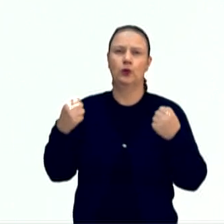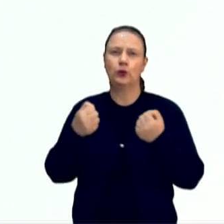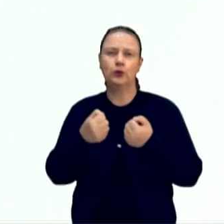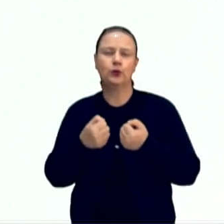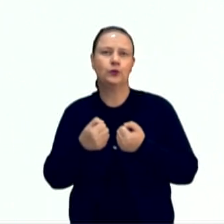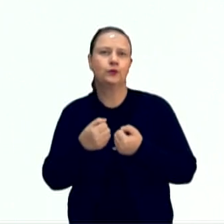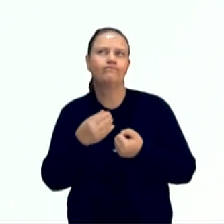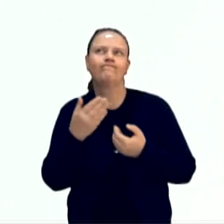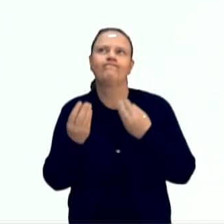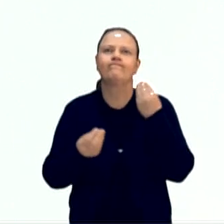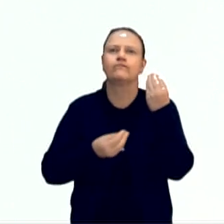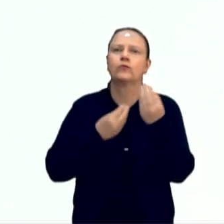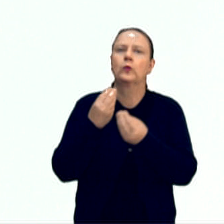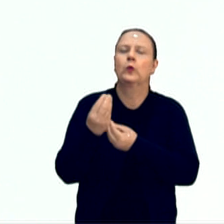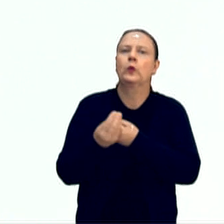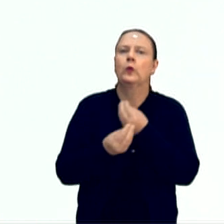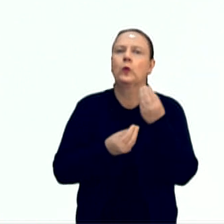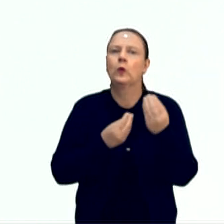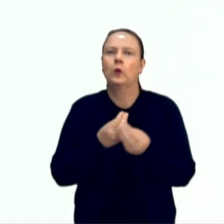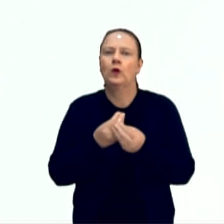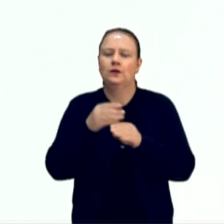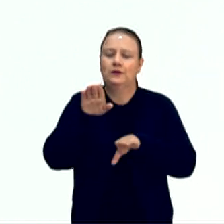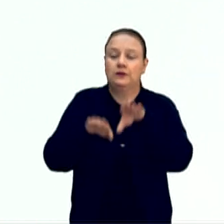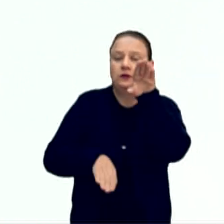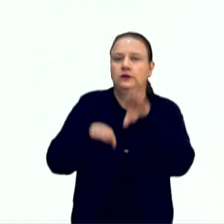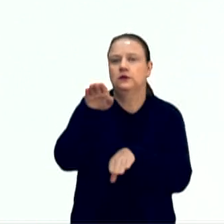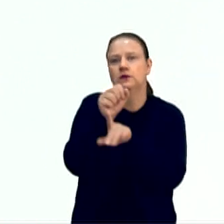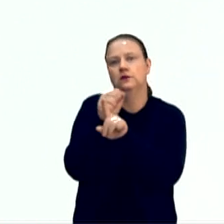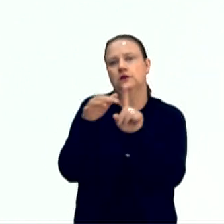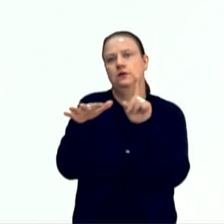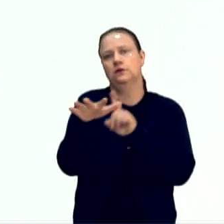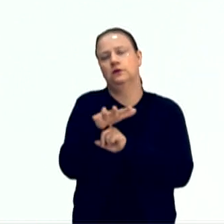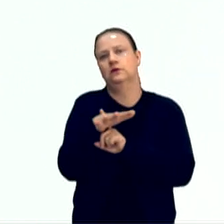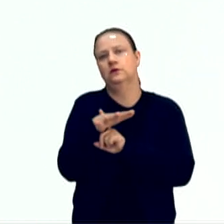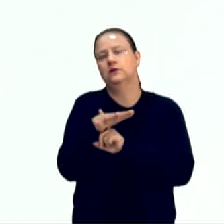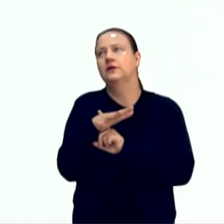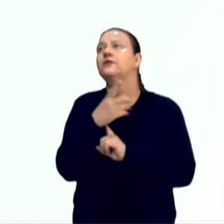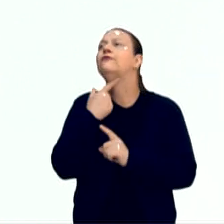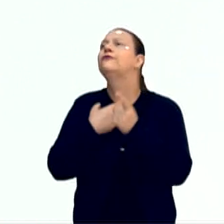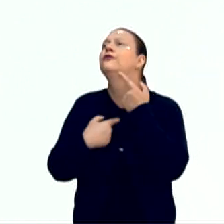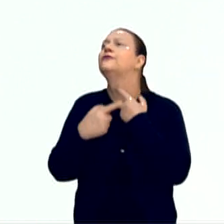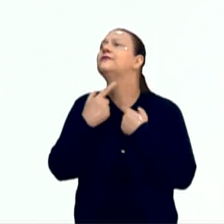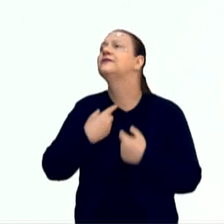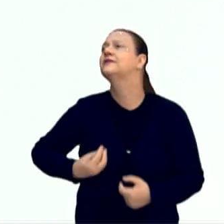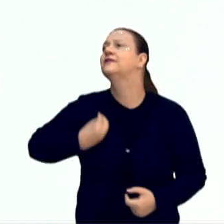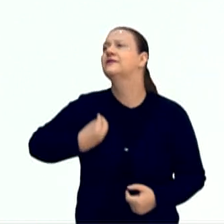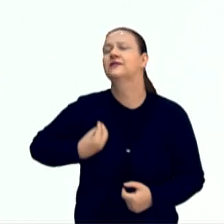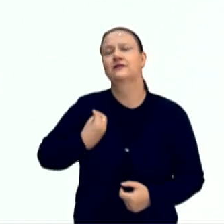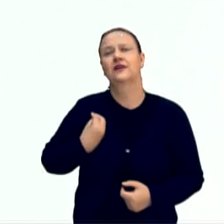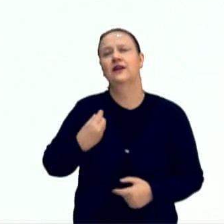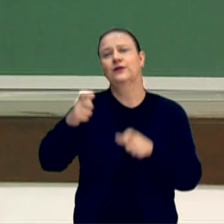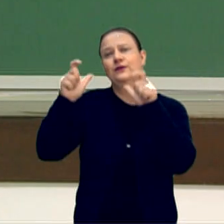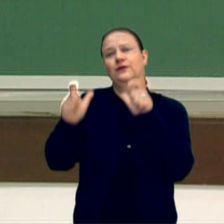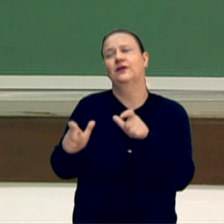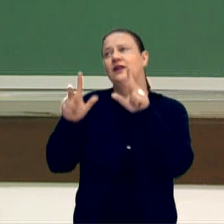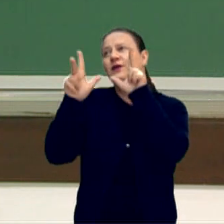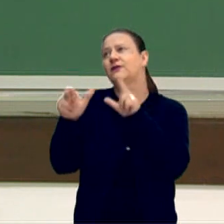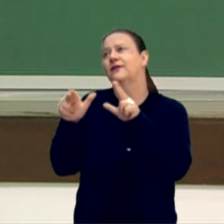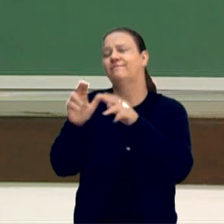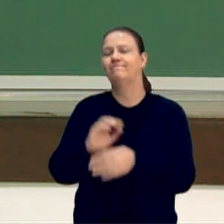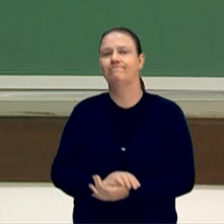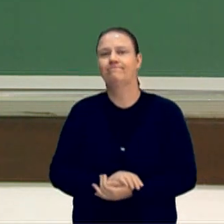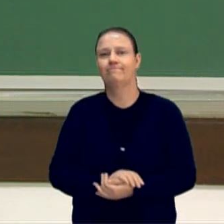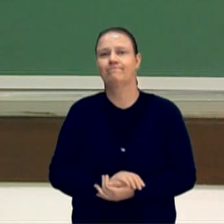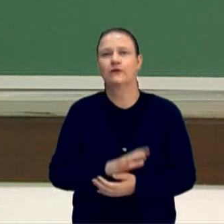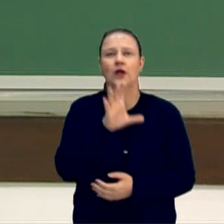vamos dizer assim, dessa forma da desigualdade social, e eles querendo morar de repente naquele espaço, ok? Essa aí é